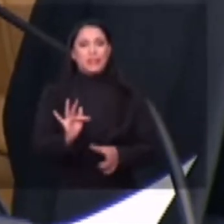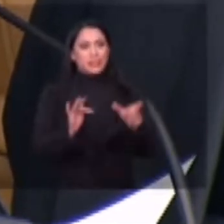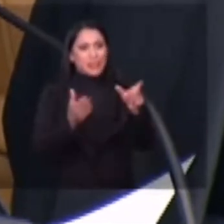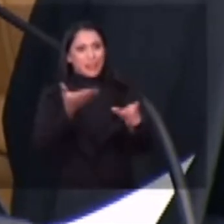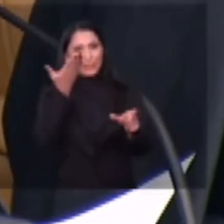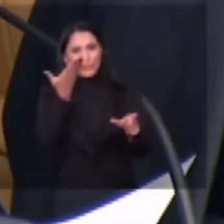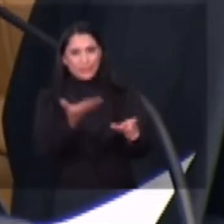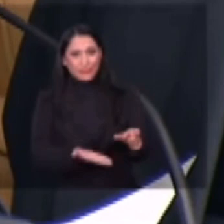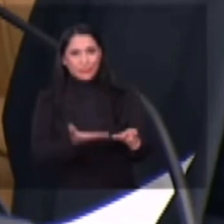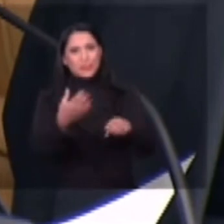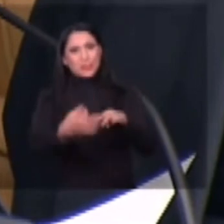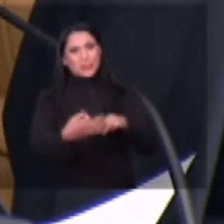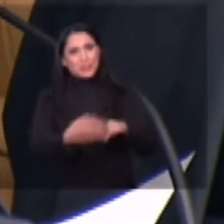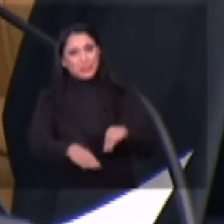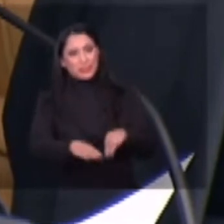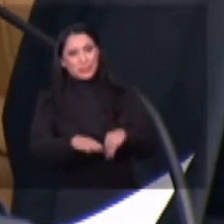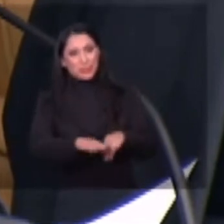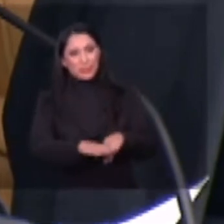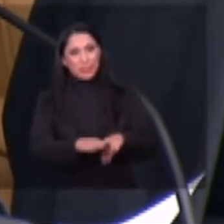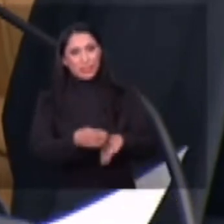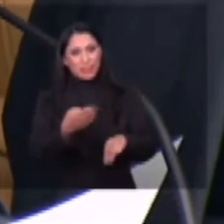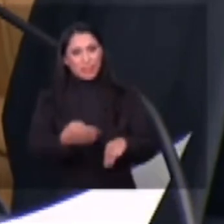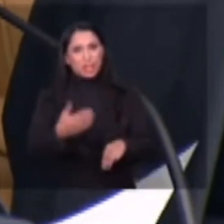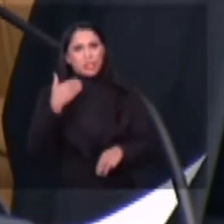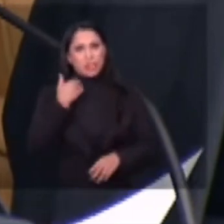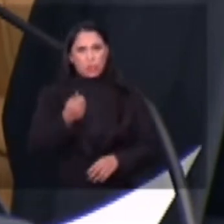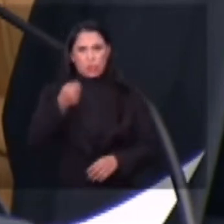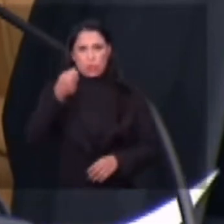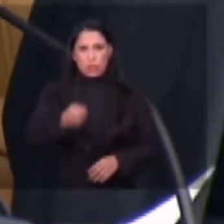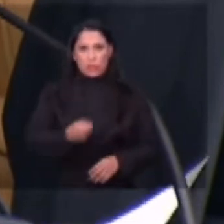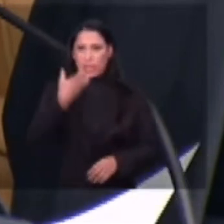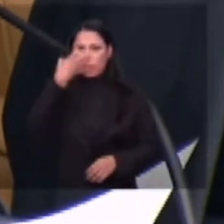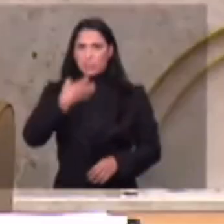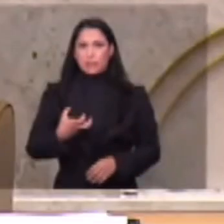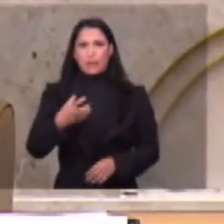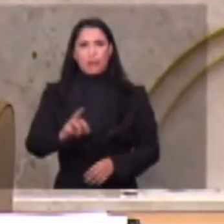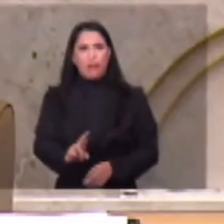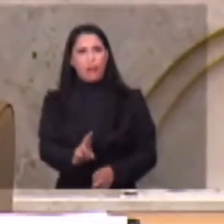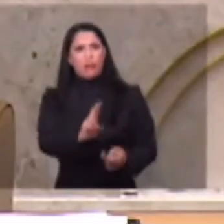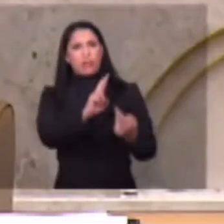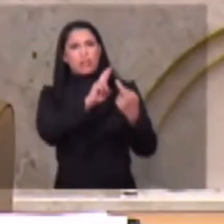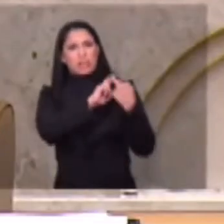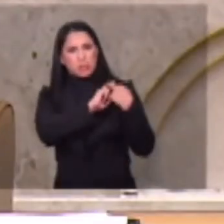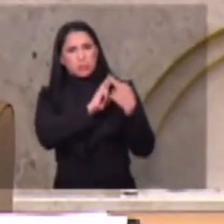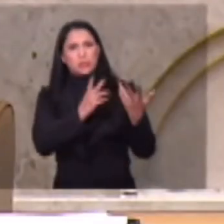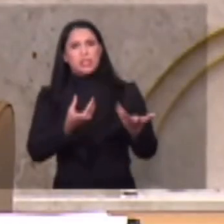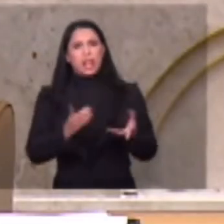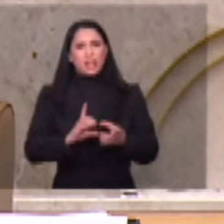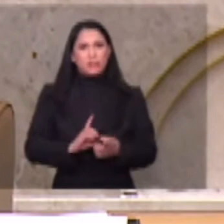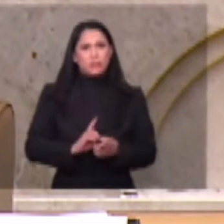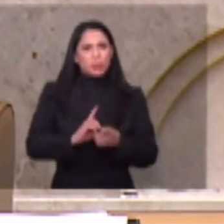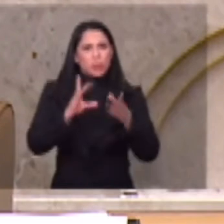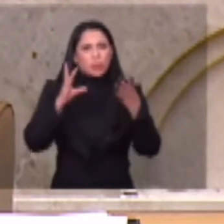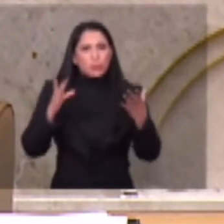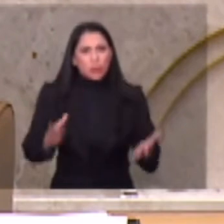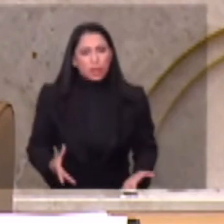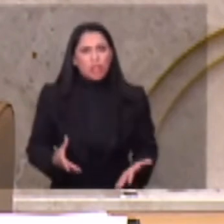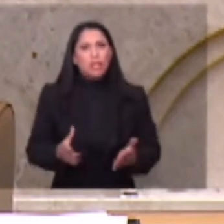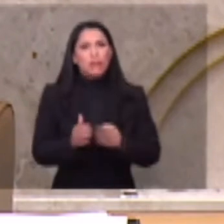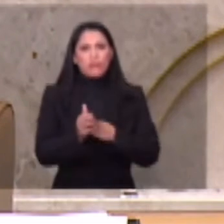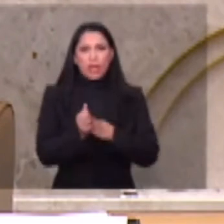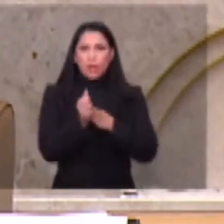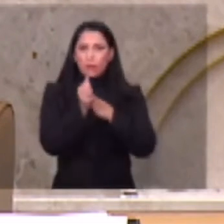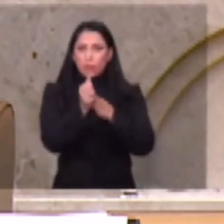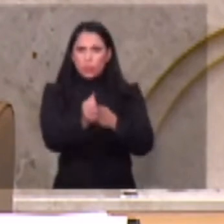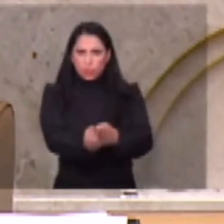Excelência, ministra. Magistrada séria, responsável, democrata, que conduzirá com a